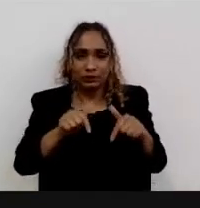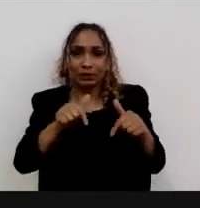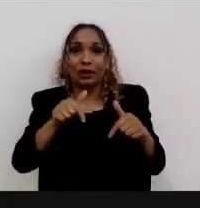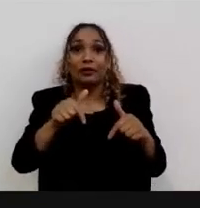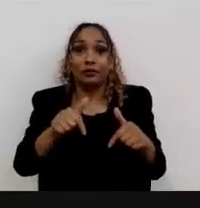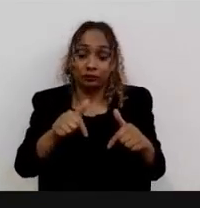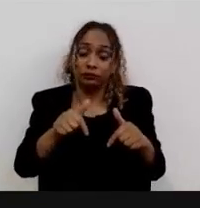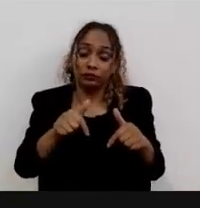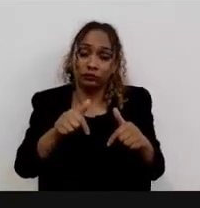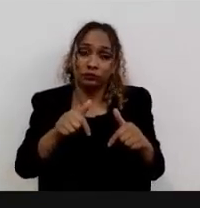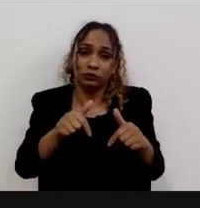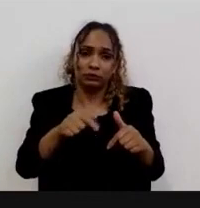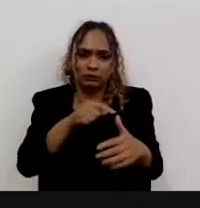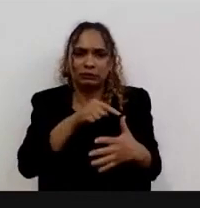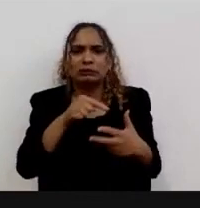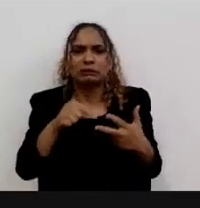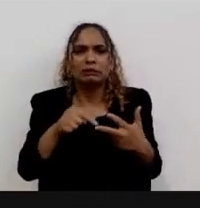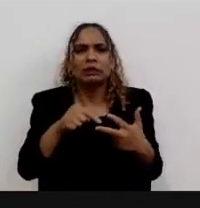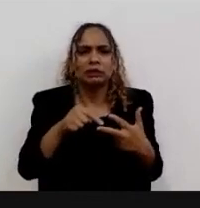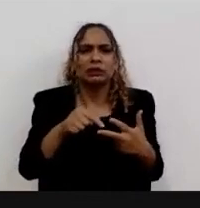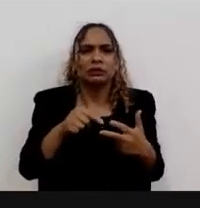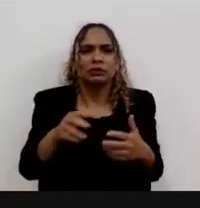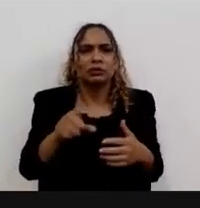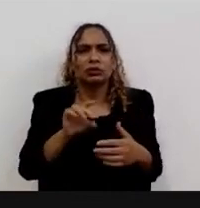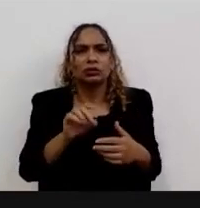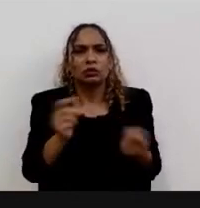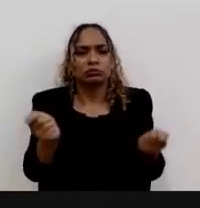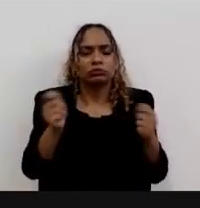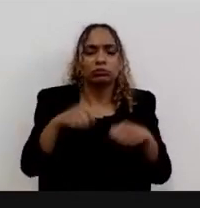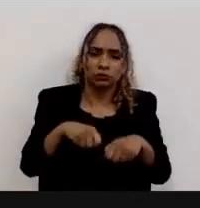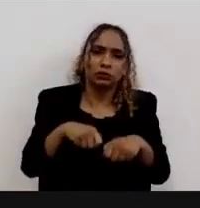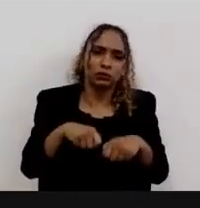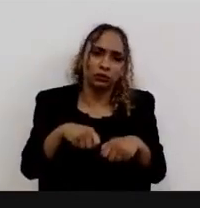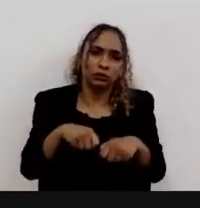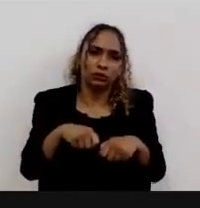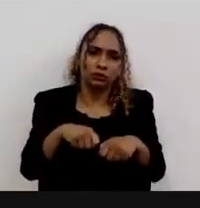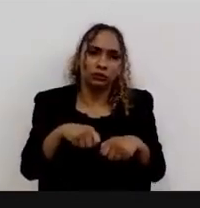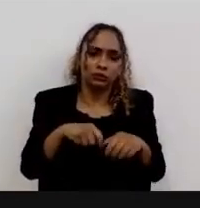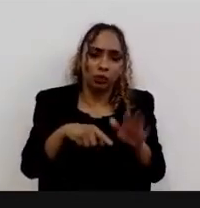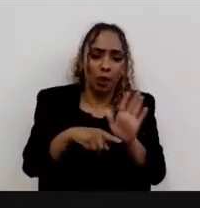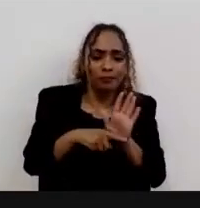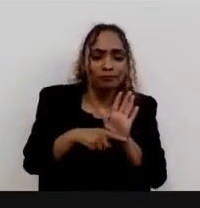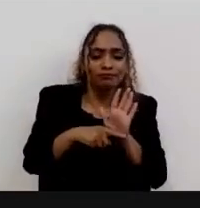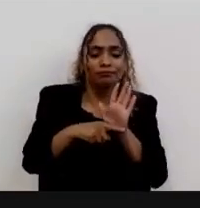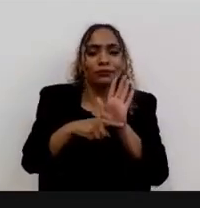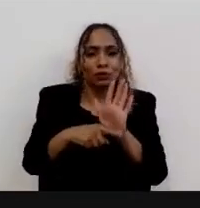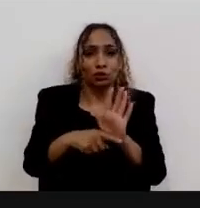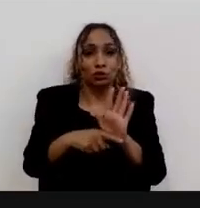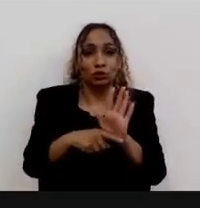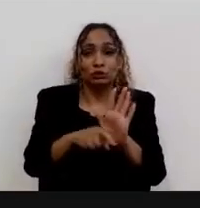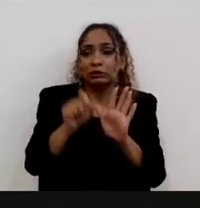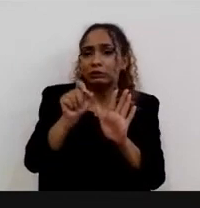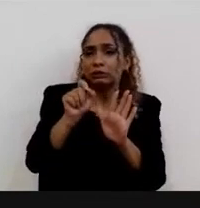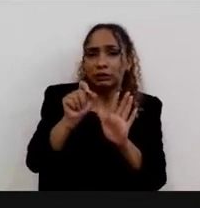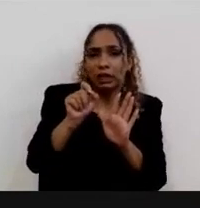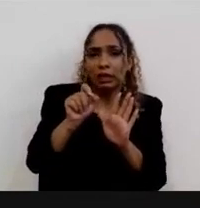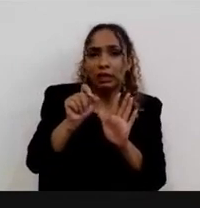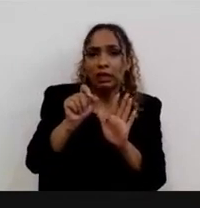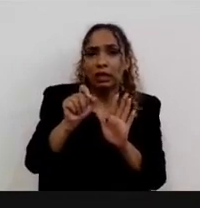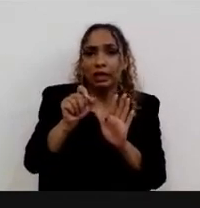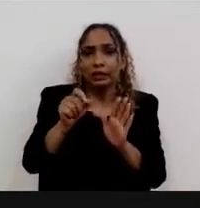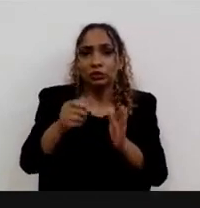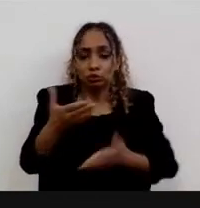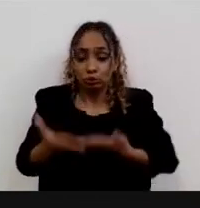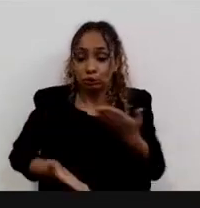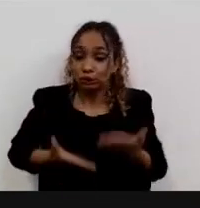esse enfrentamento dos desafios só será possível com a colaboração dos colaboradores, aqui no caso da